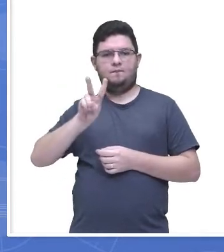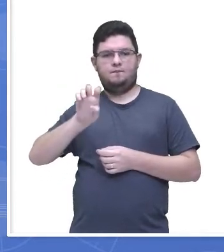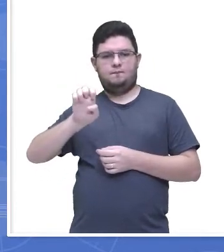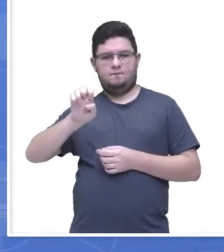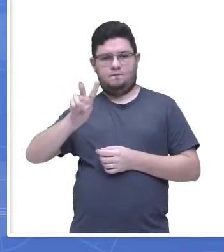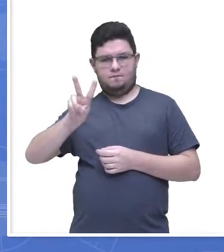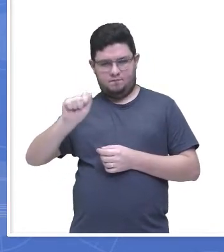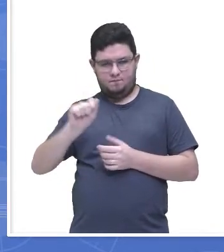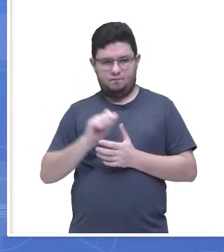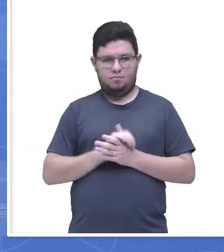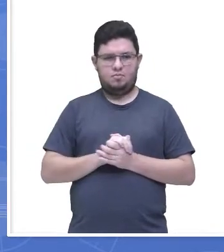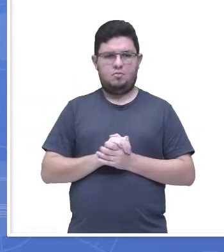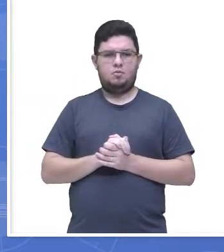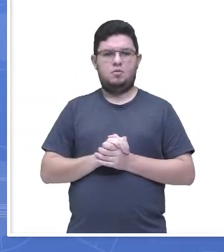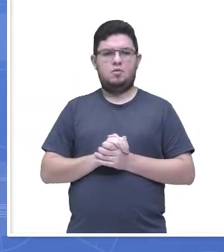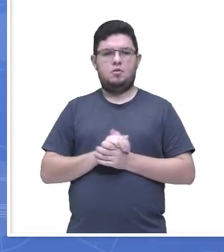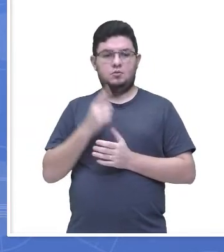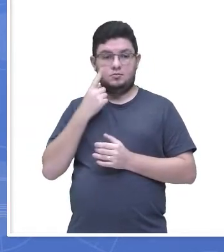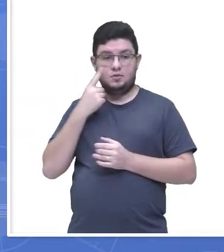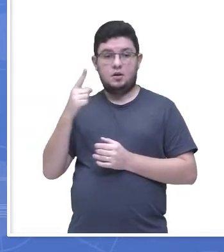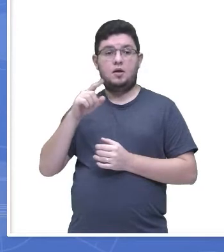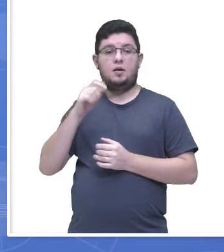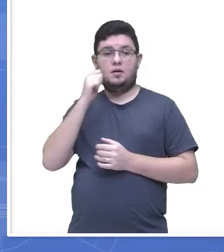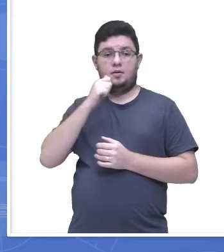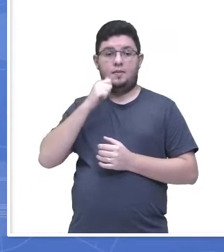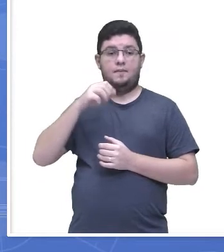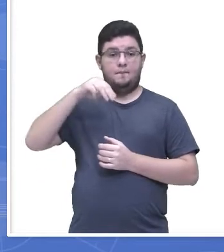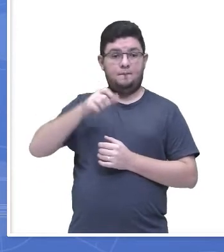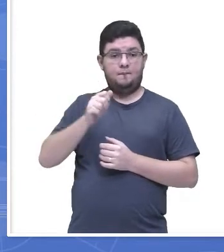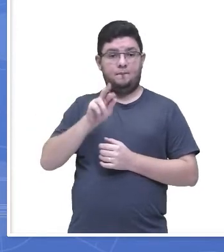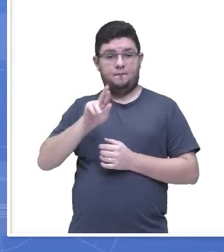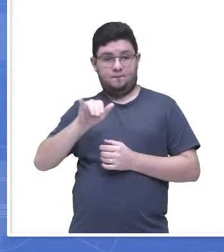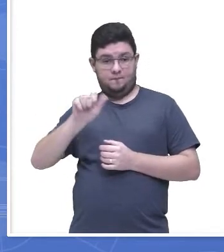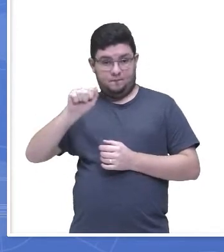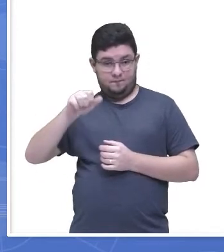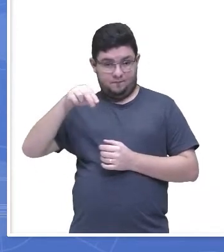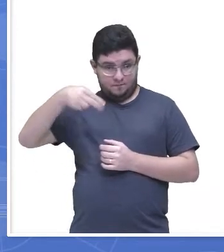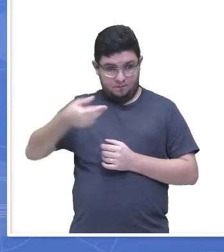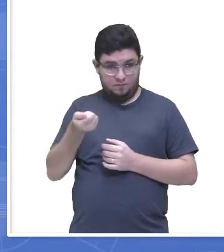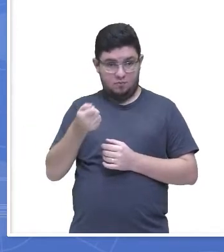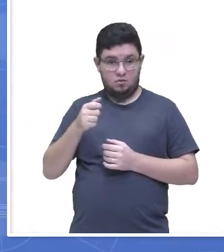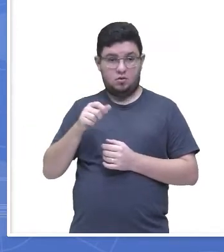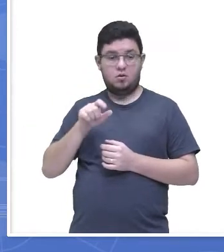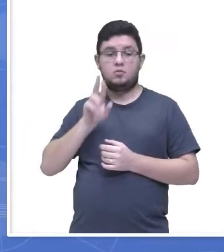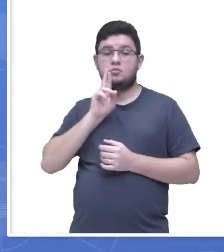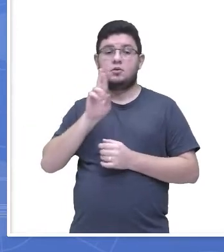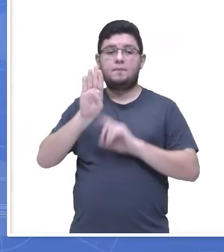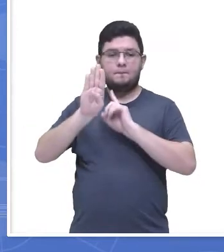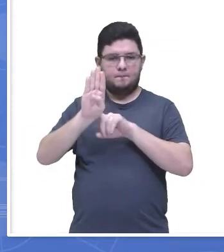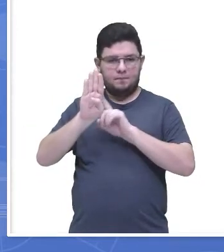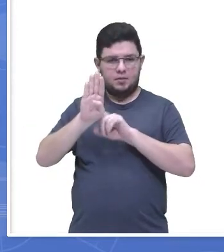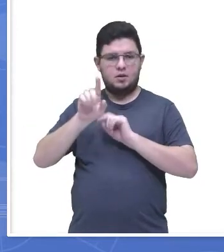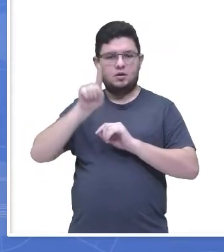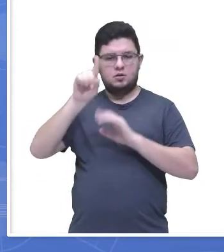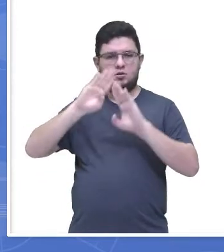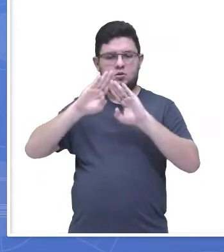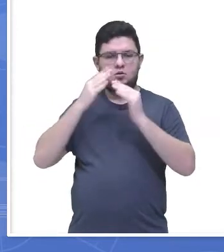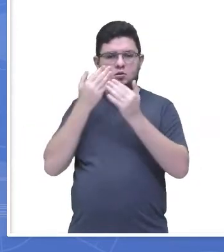o ADH serve. E aí, o que acontece? Quando a pessoa ingere o álcool, né? Sendo ali